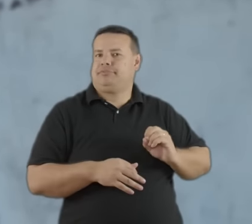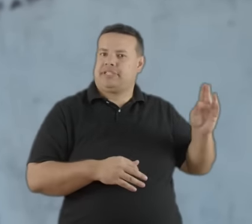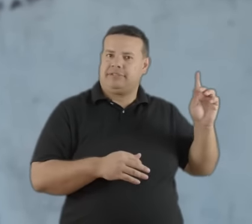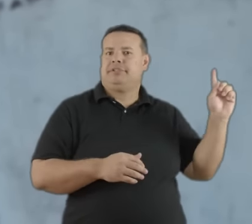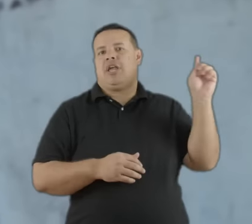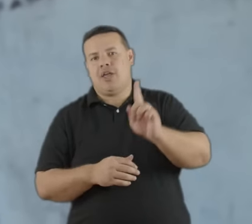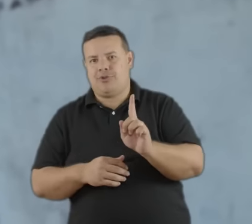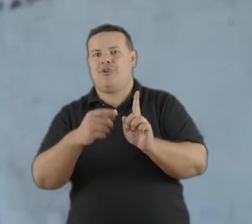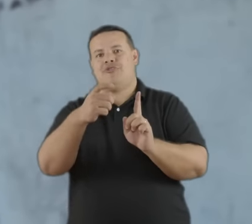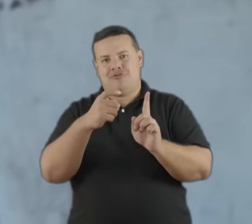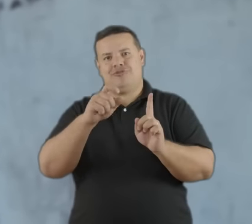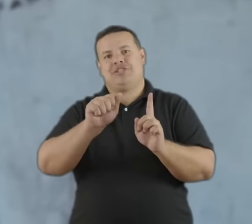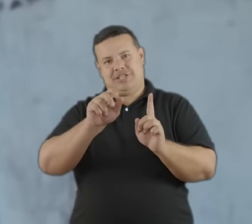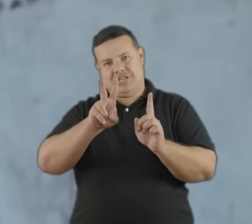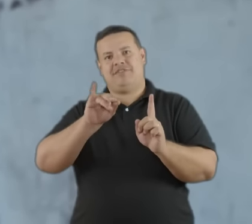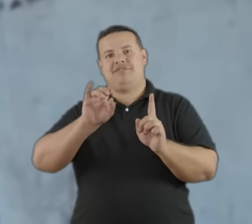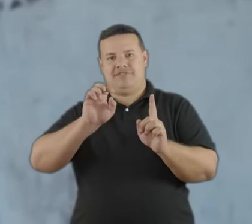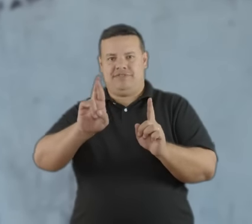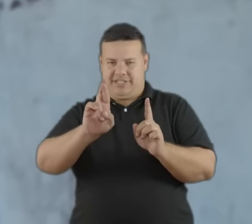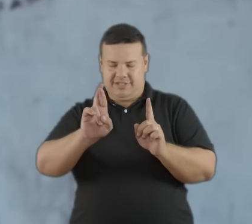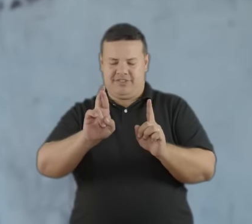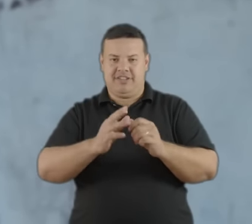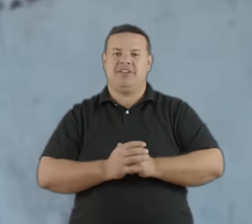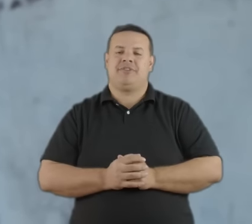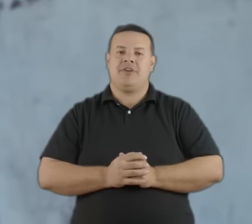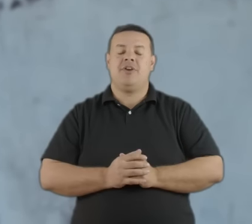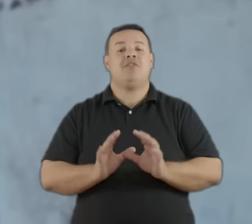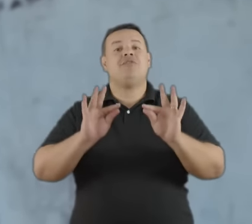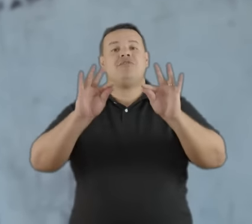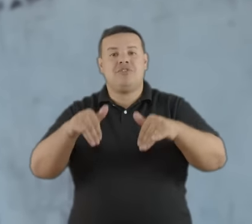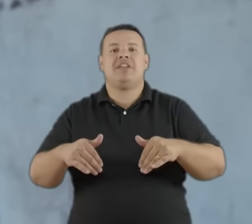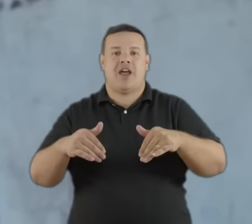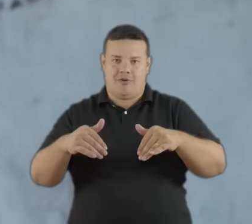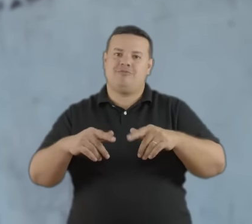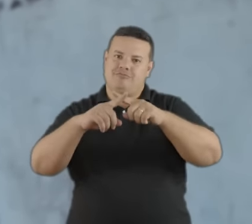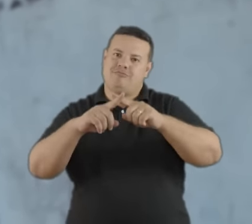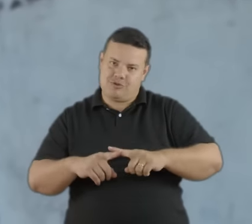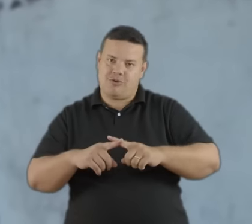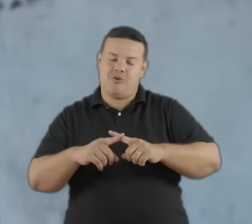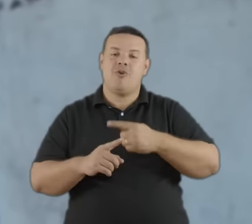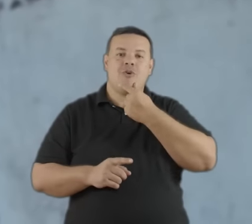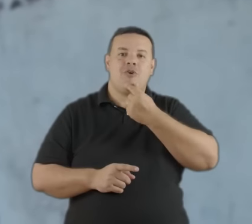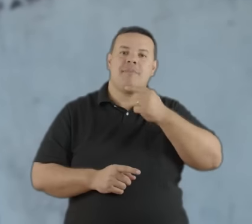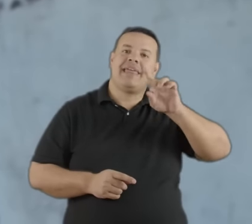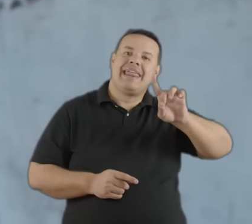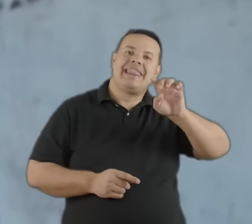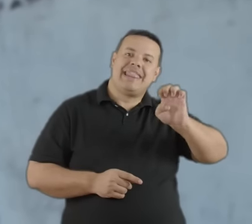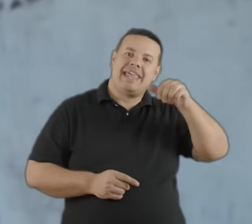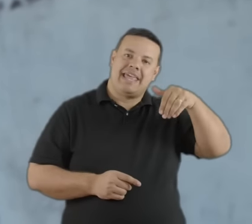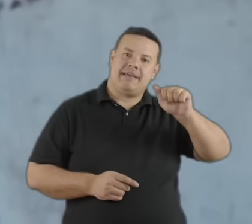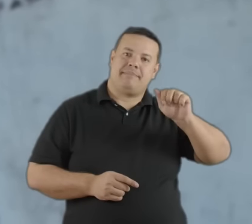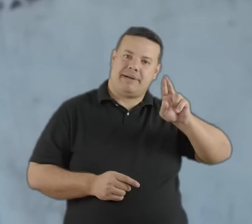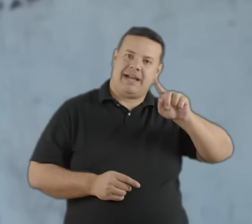Xavier no meu lugar. Aí, terminando o jogo, Demazinho fez o gol. Nós ganhamos